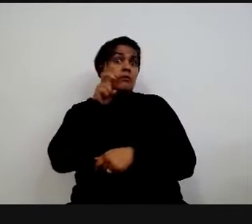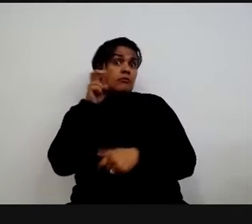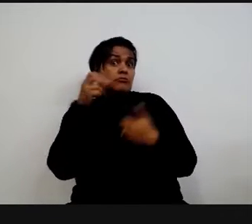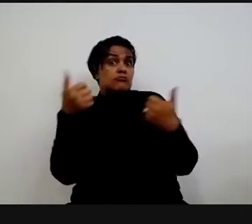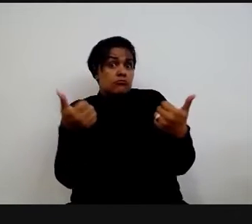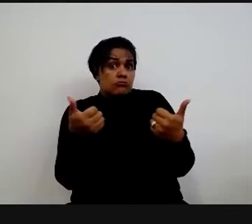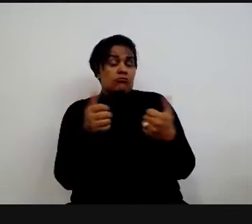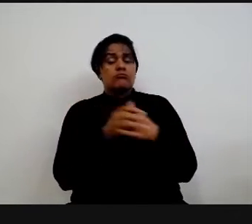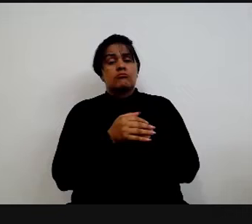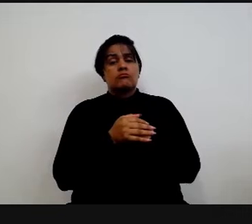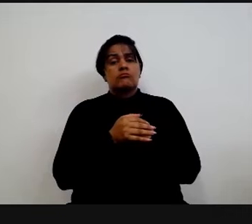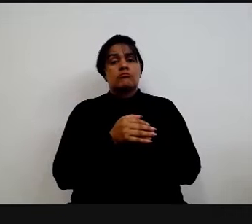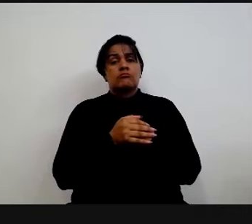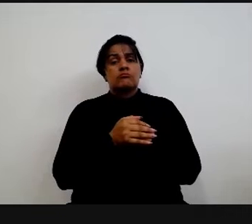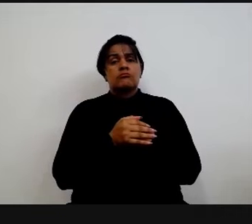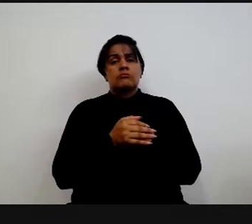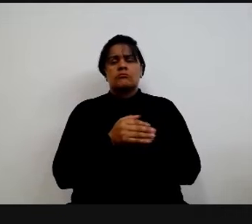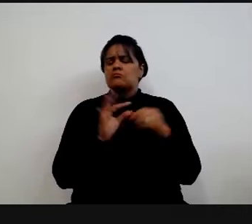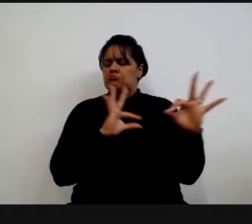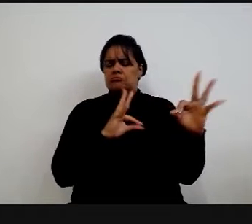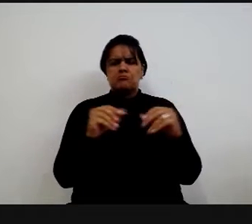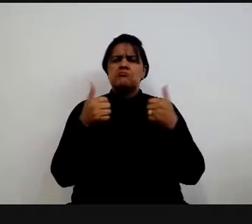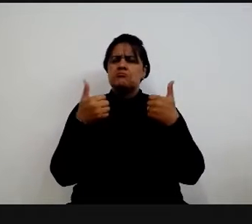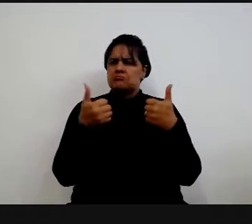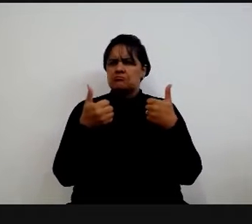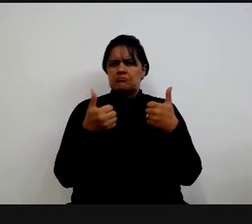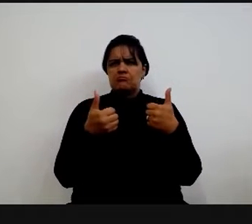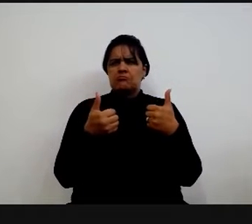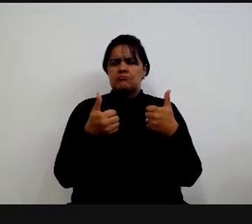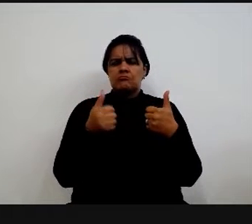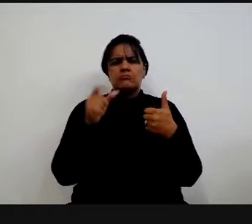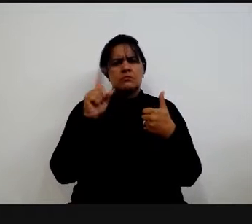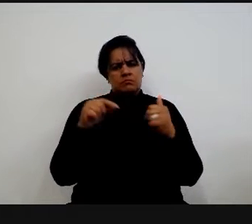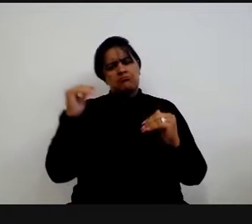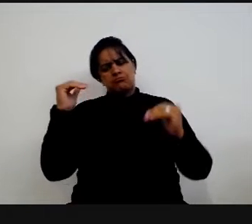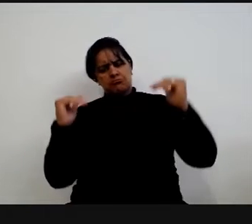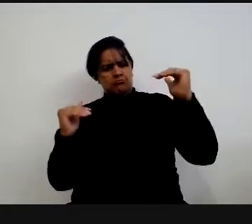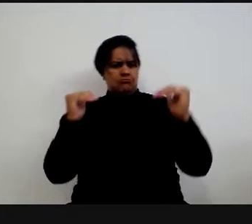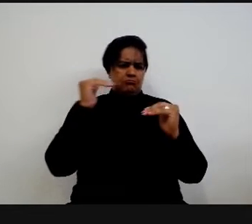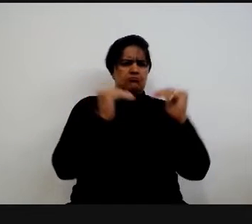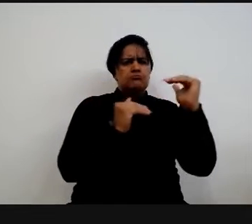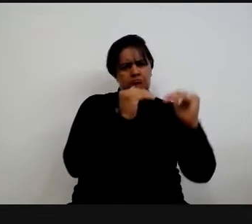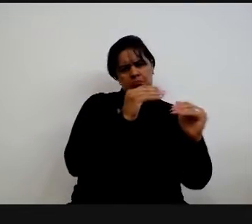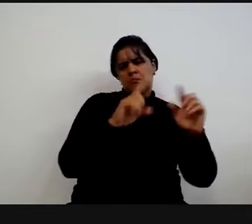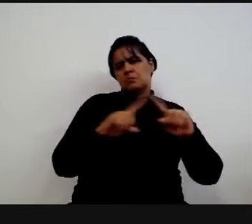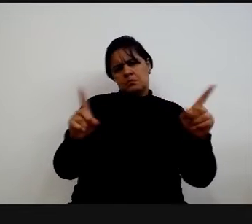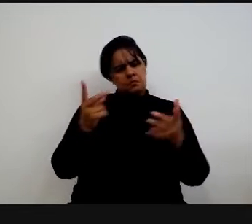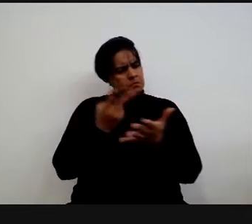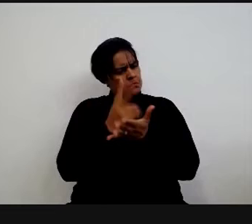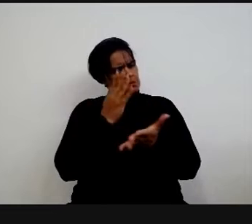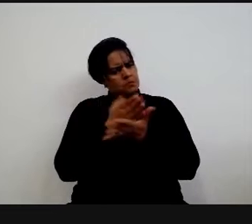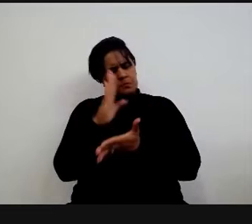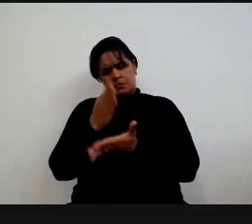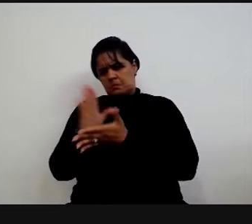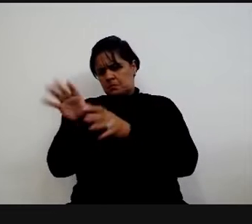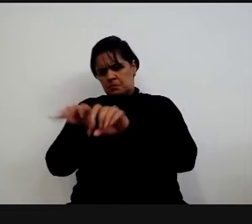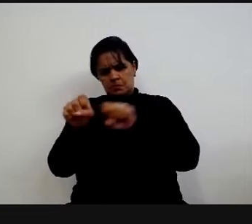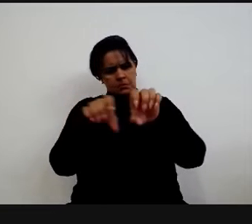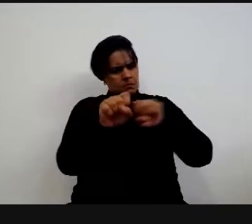Norte, enfim, todas funcionando, em níveis diferentes, mas funcionando bem, formando seus